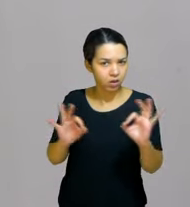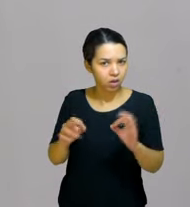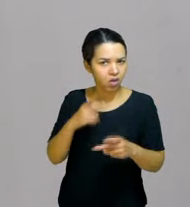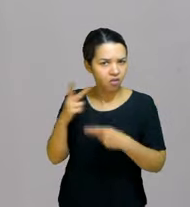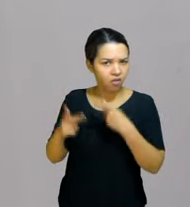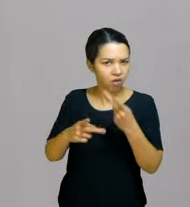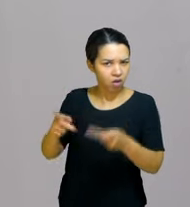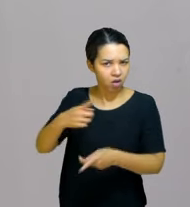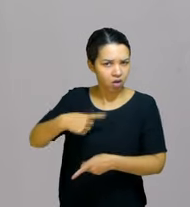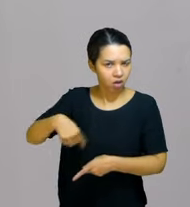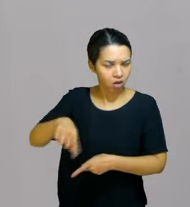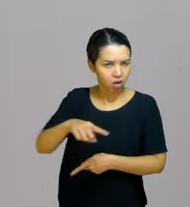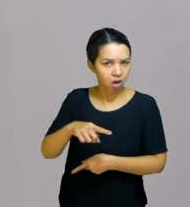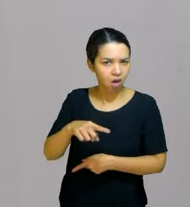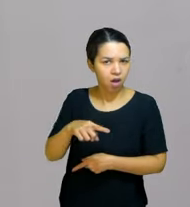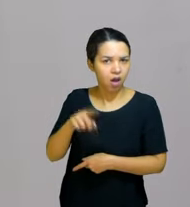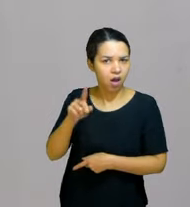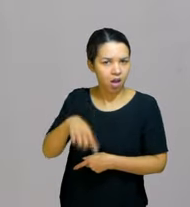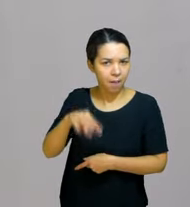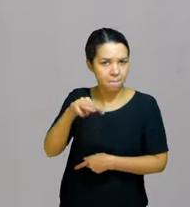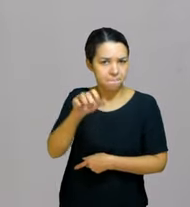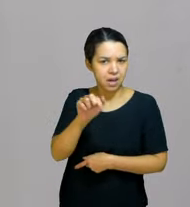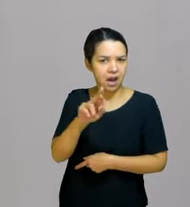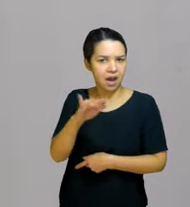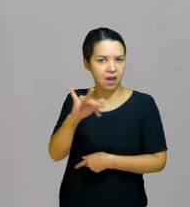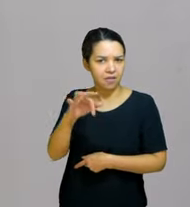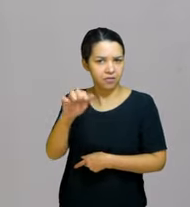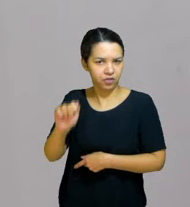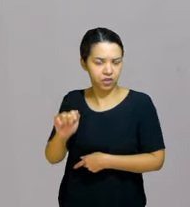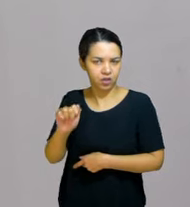arbitragem. Isso é inadmissível.